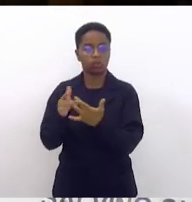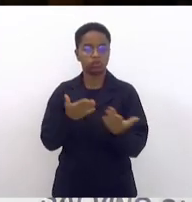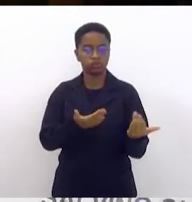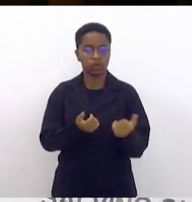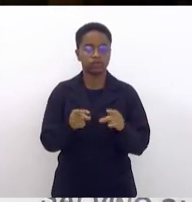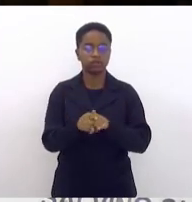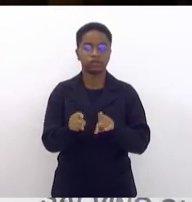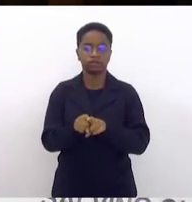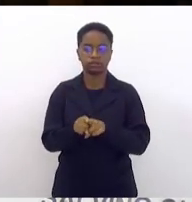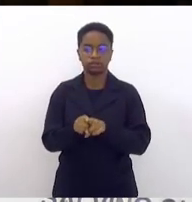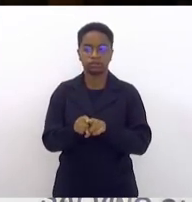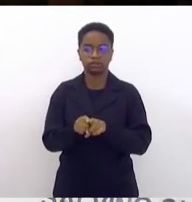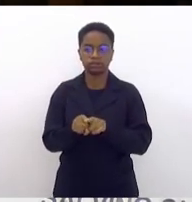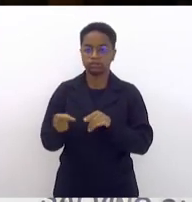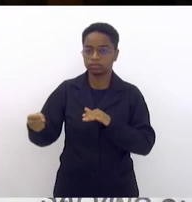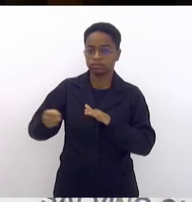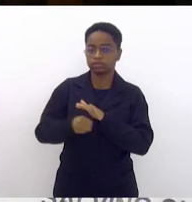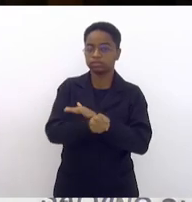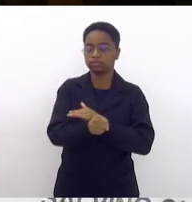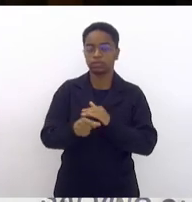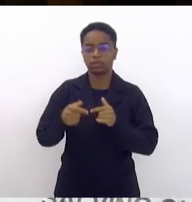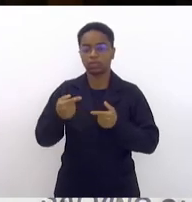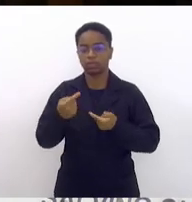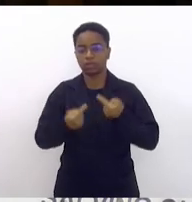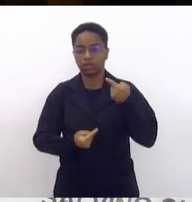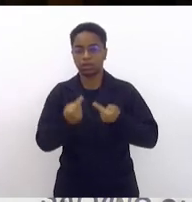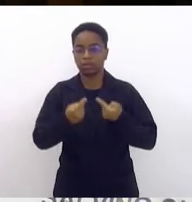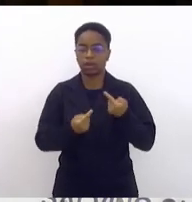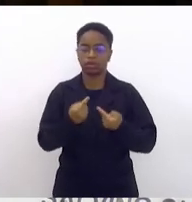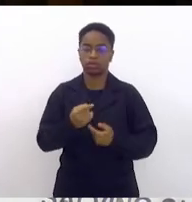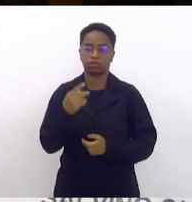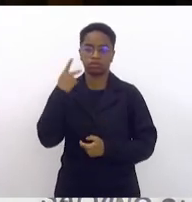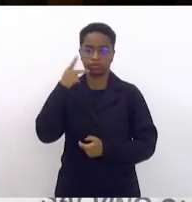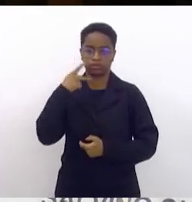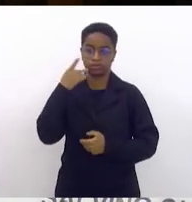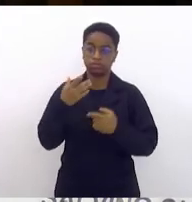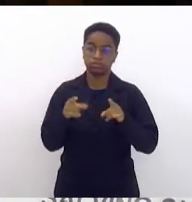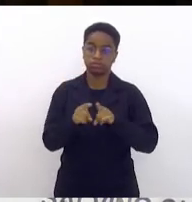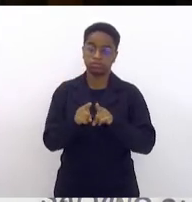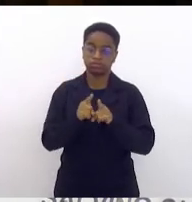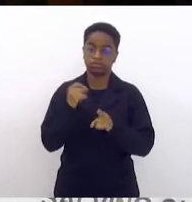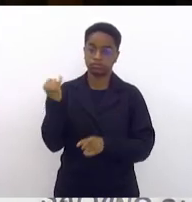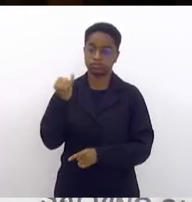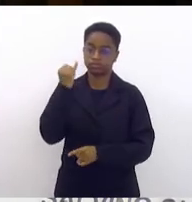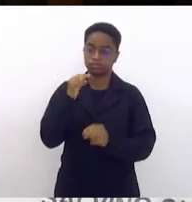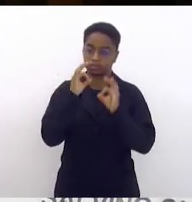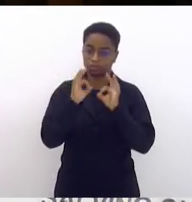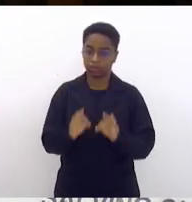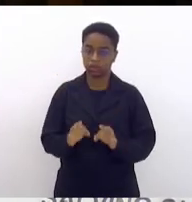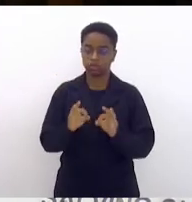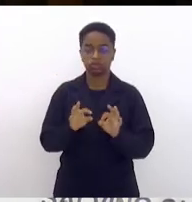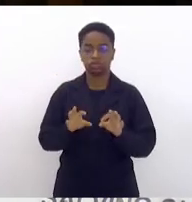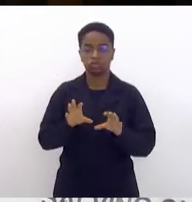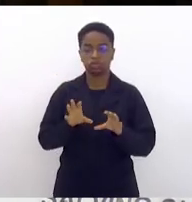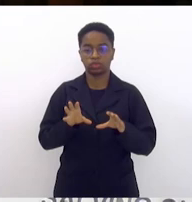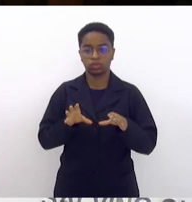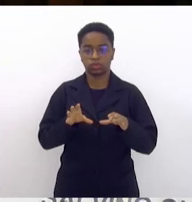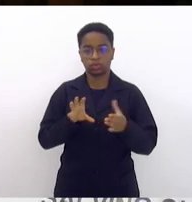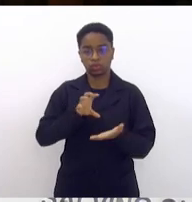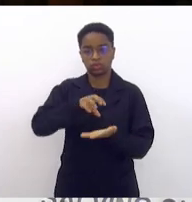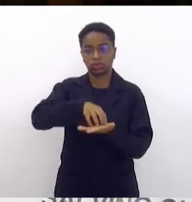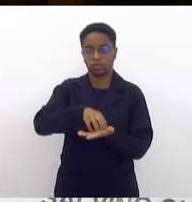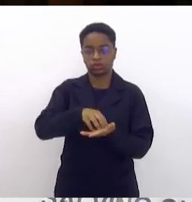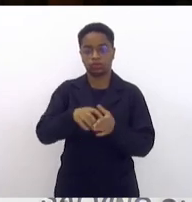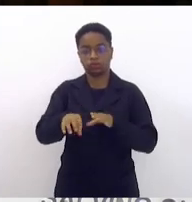eh a juventude pro debate político Além disso é muito importante como eu disse o núcleo de Formação o